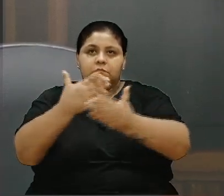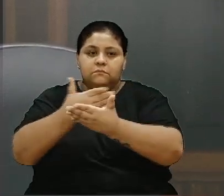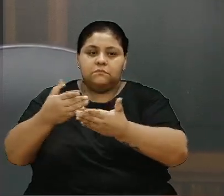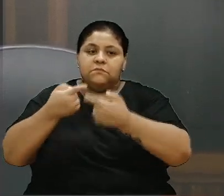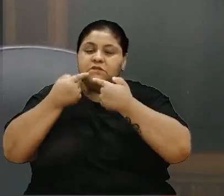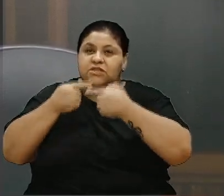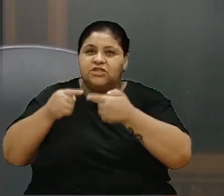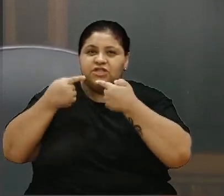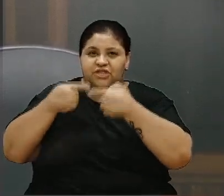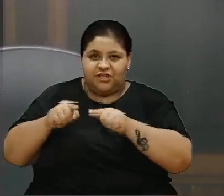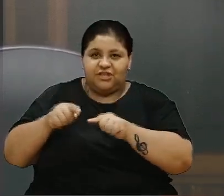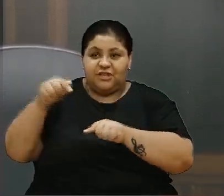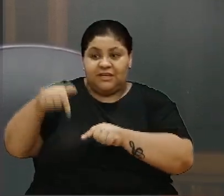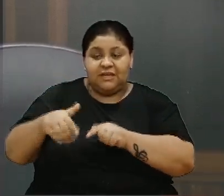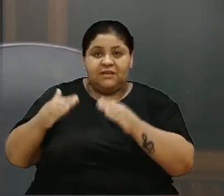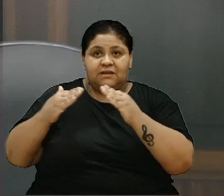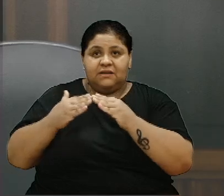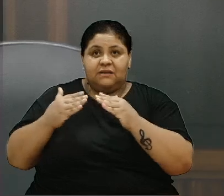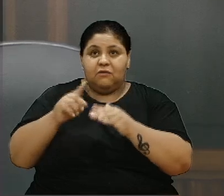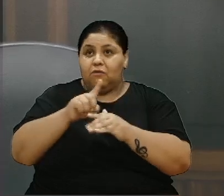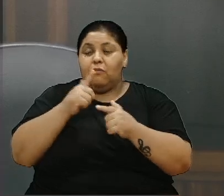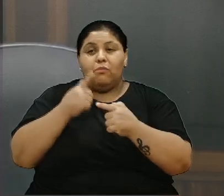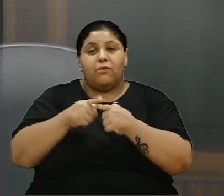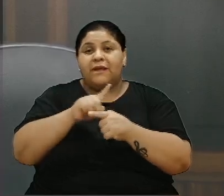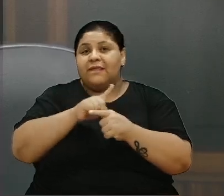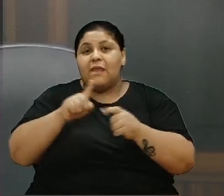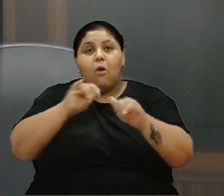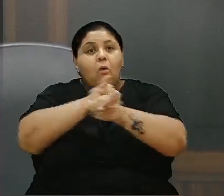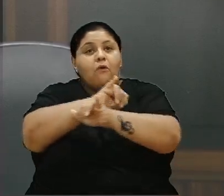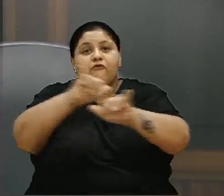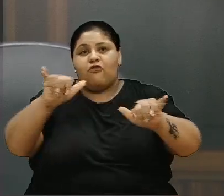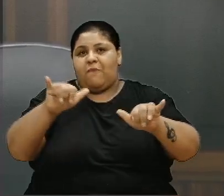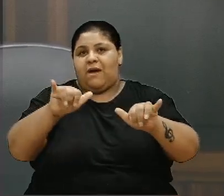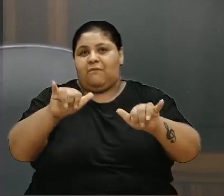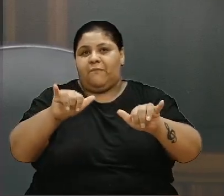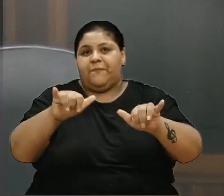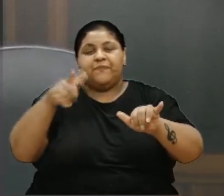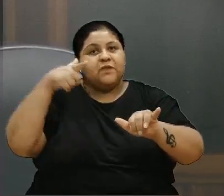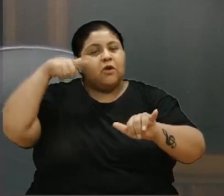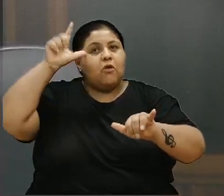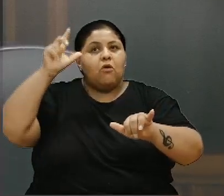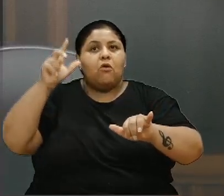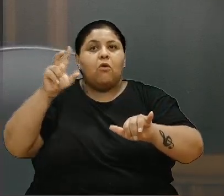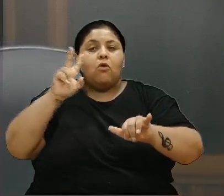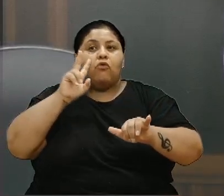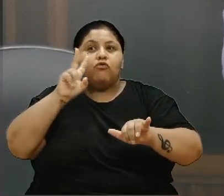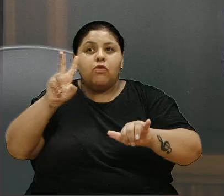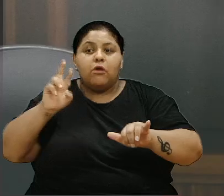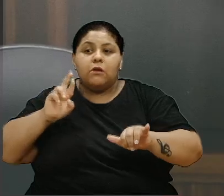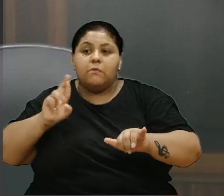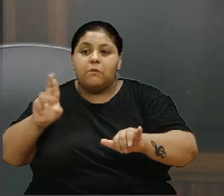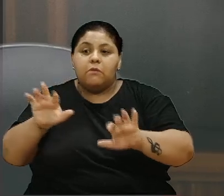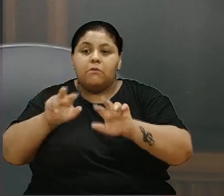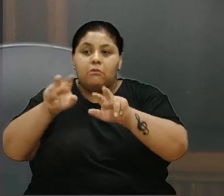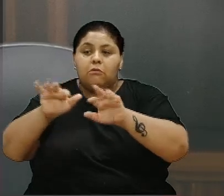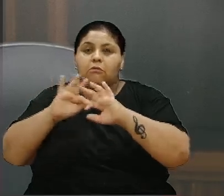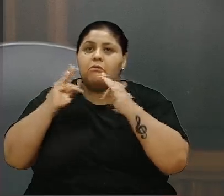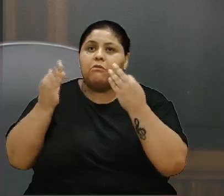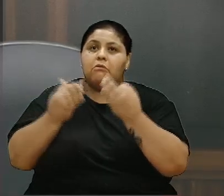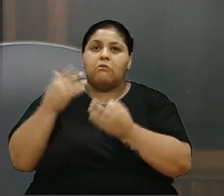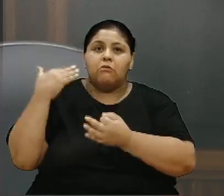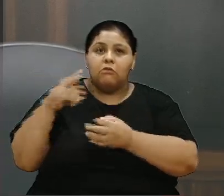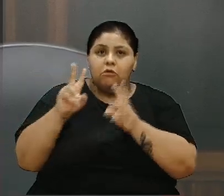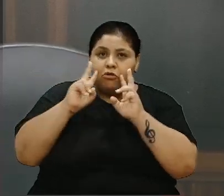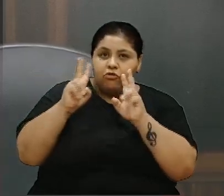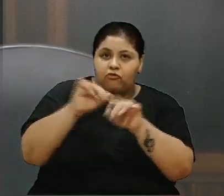crítica que foi feita por essa casa, pela não divulgação. E ontem eu ouvi de um representante da agricultura familiar, ele dizendo: Andressa, tu viu